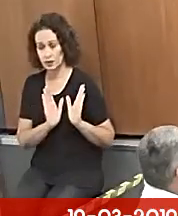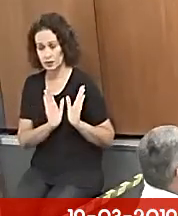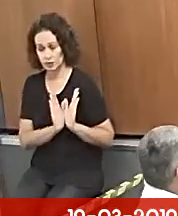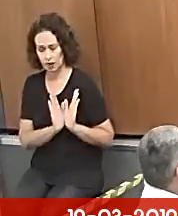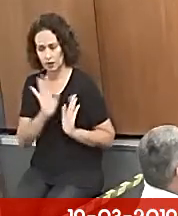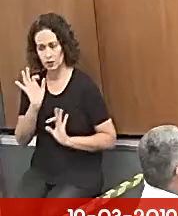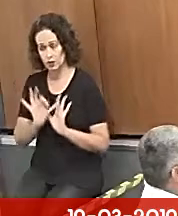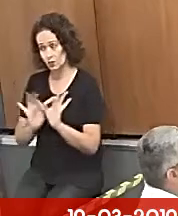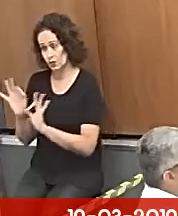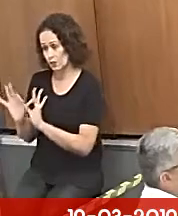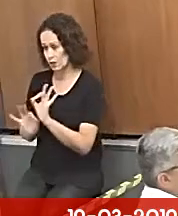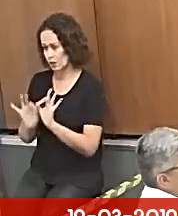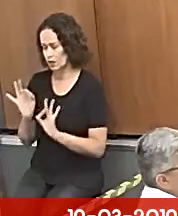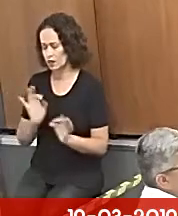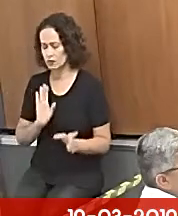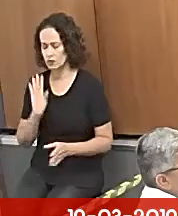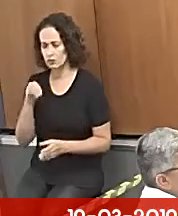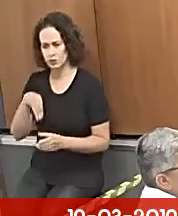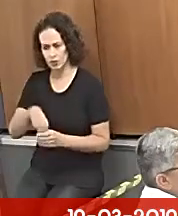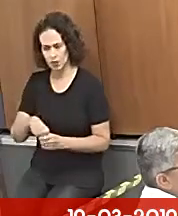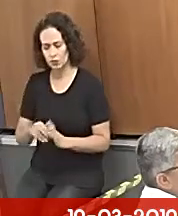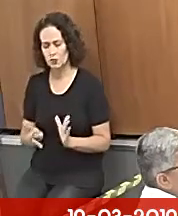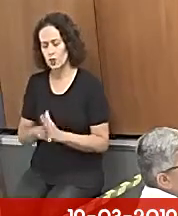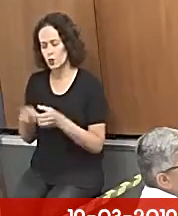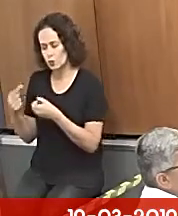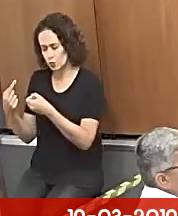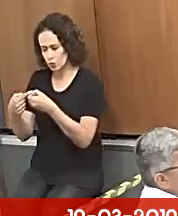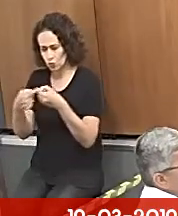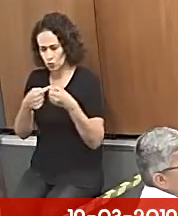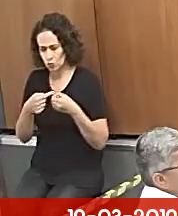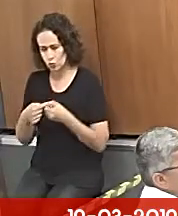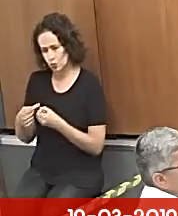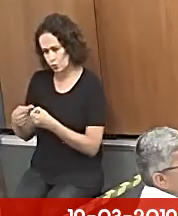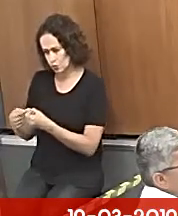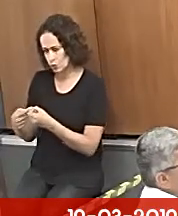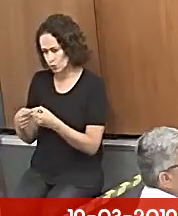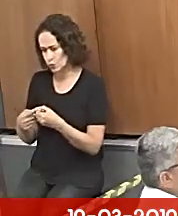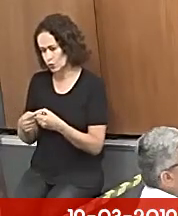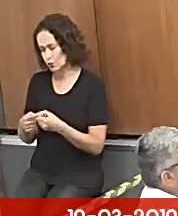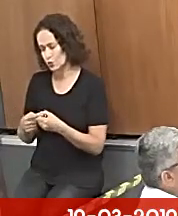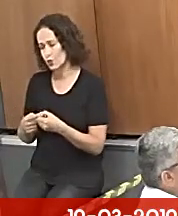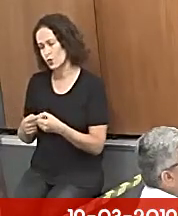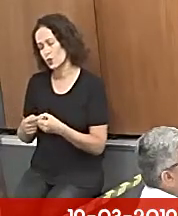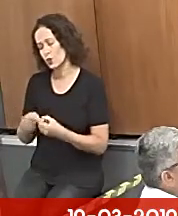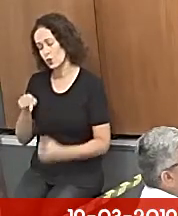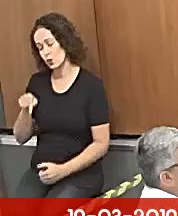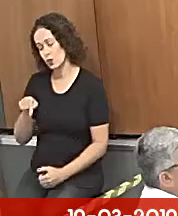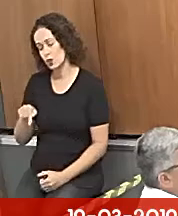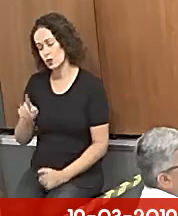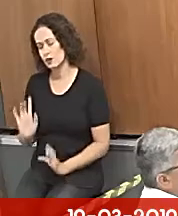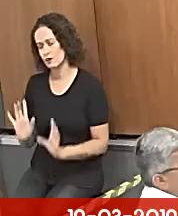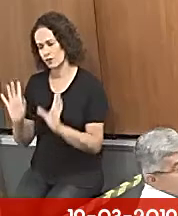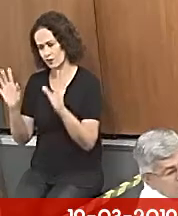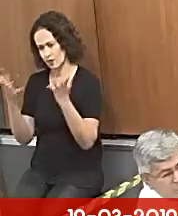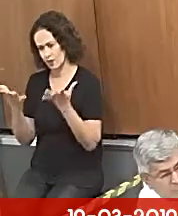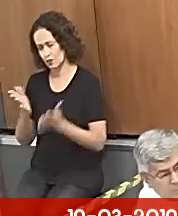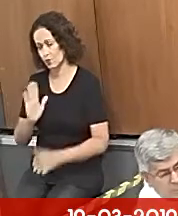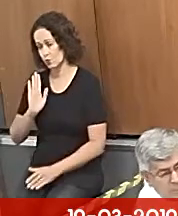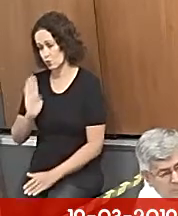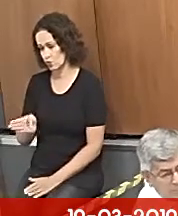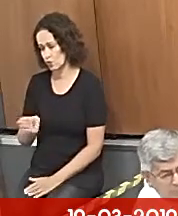organizam internamente nos seus próprios municípios para a realização desse evento né nós estamos em